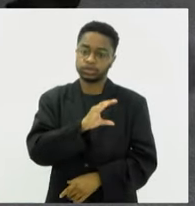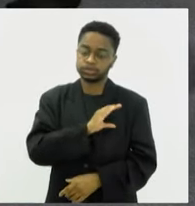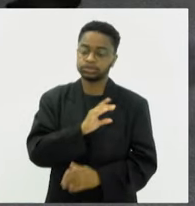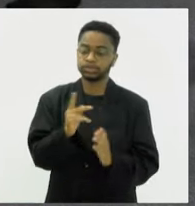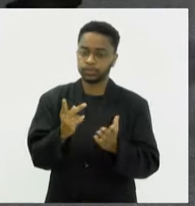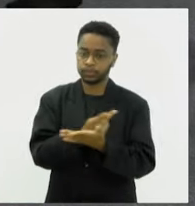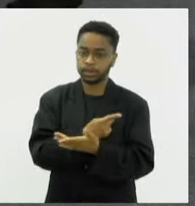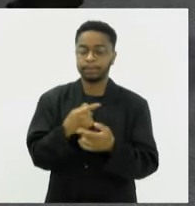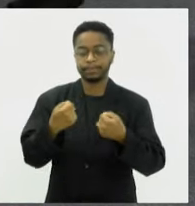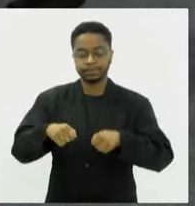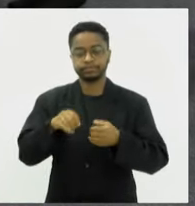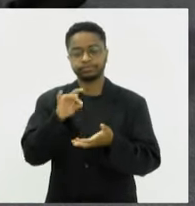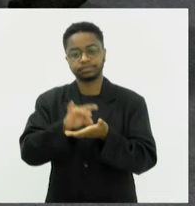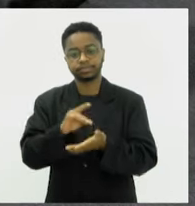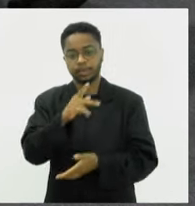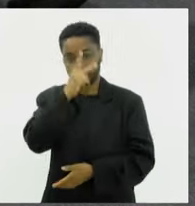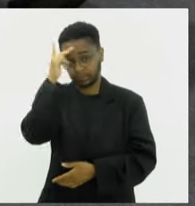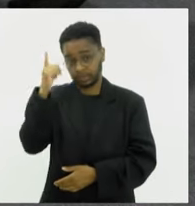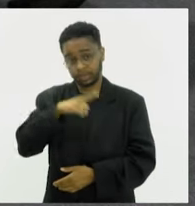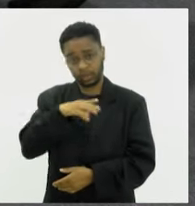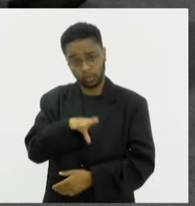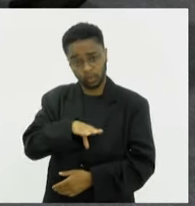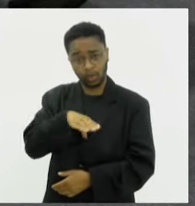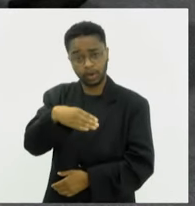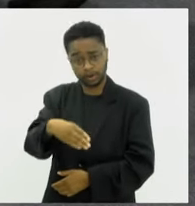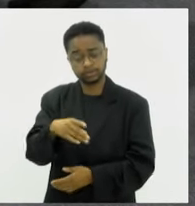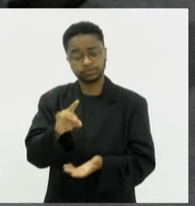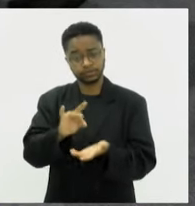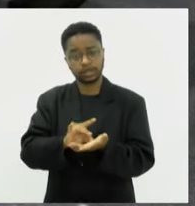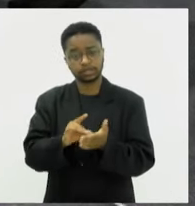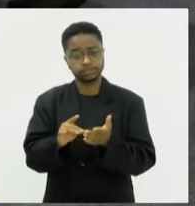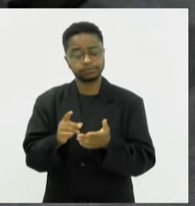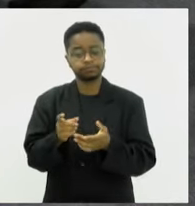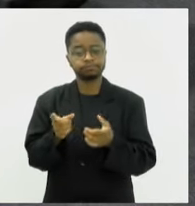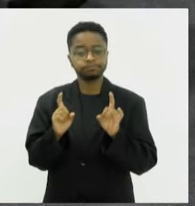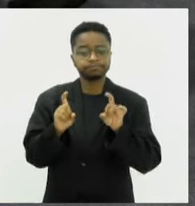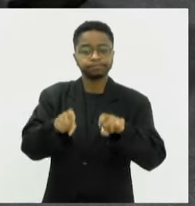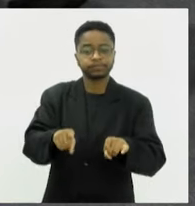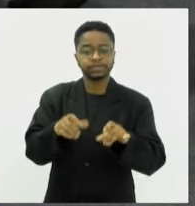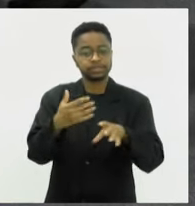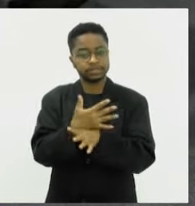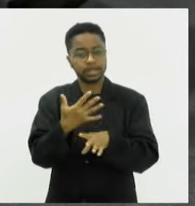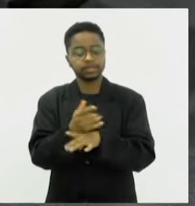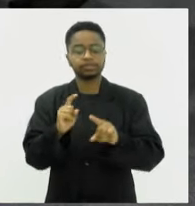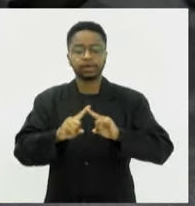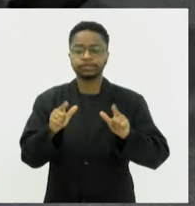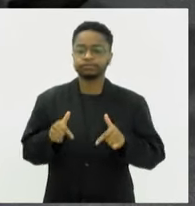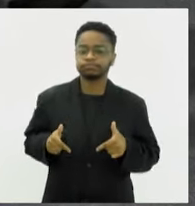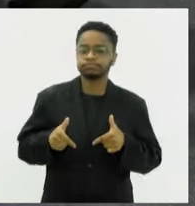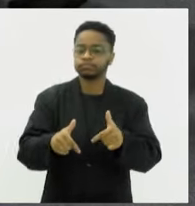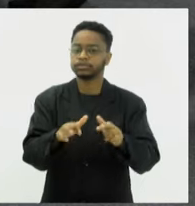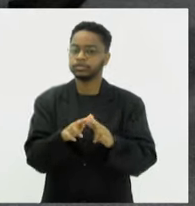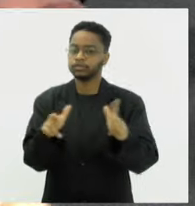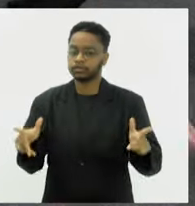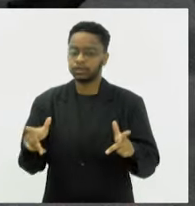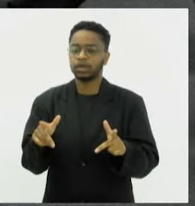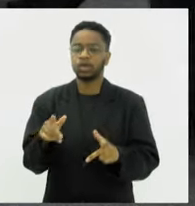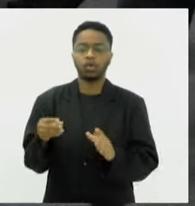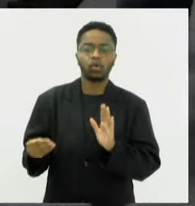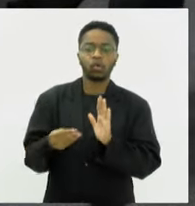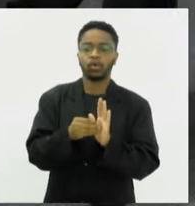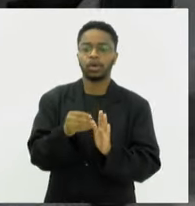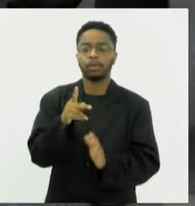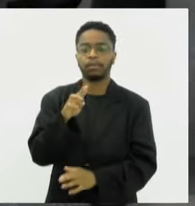sim, de alguém que tenha coragem, alguém que realmente assuma o município, mas tenha coragem de fazer a diferença, colocando proex,